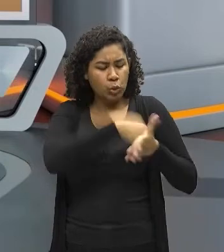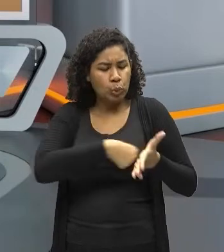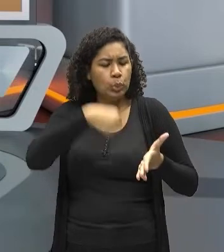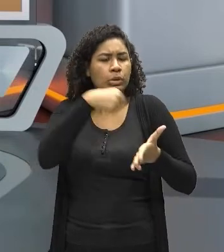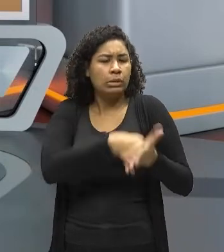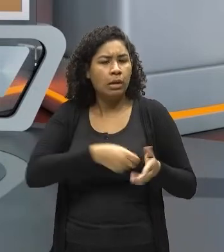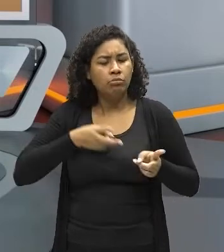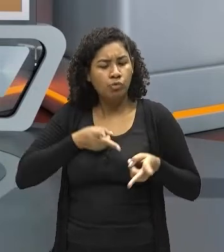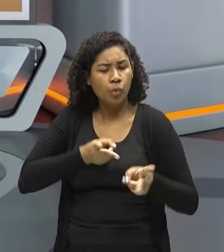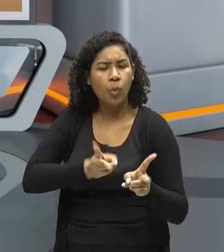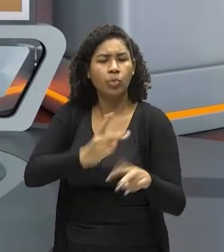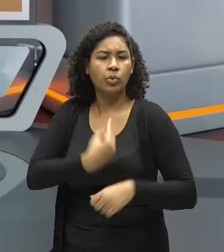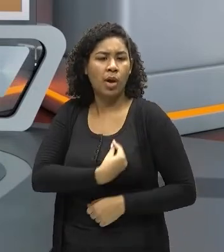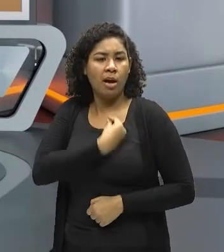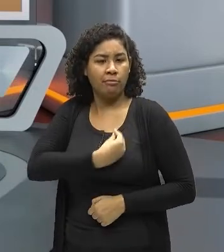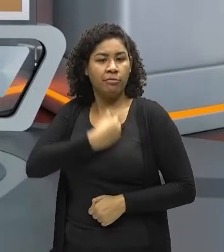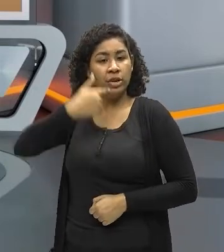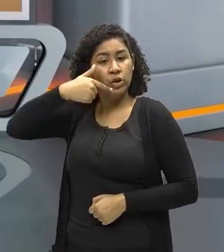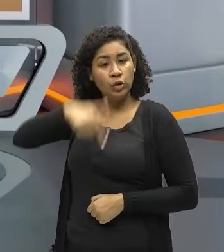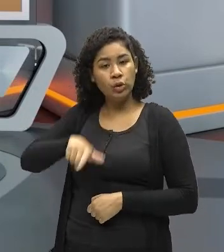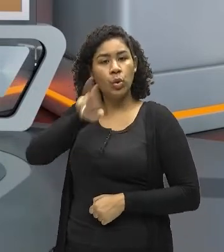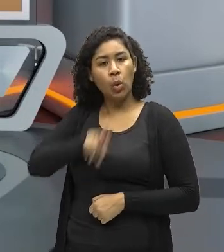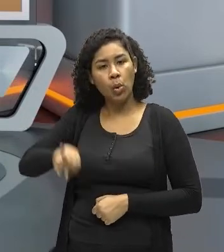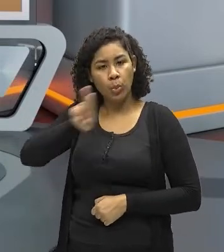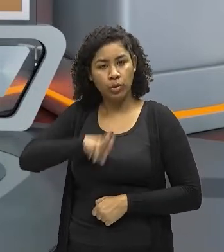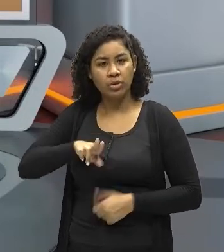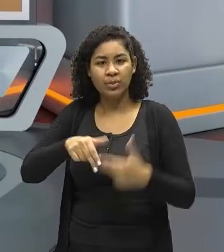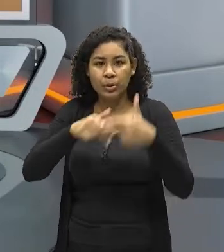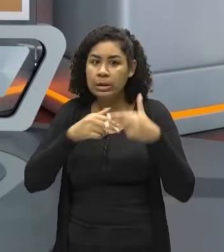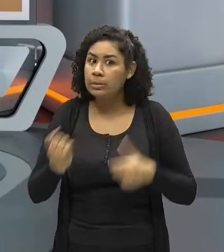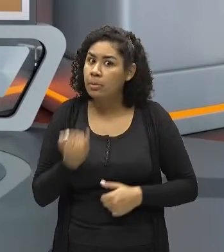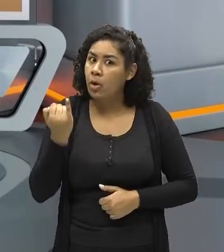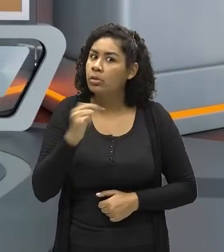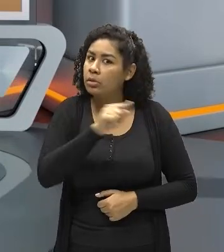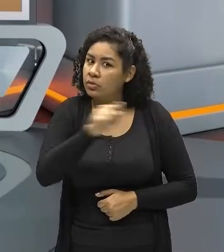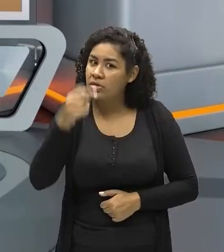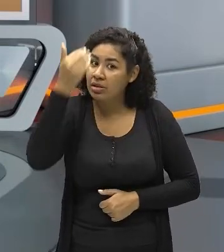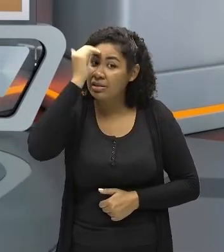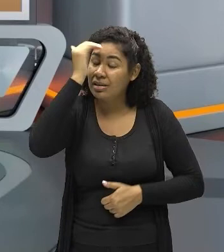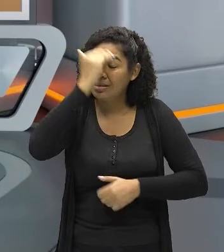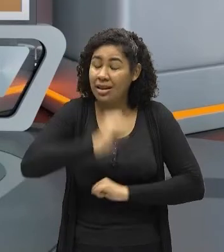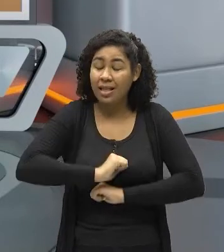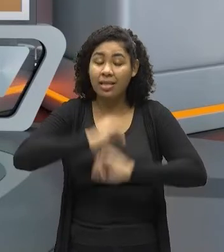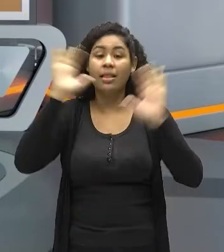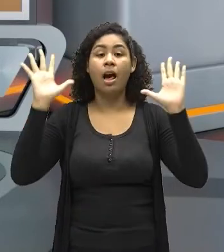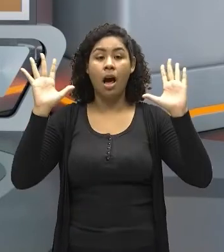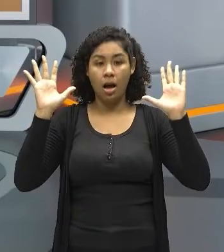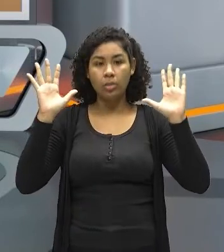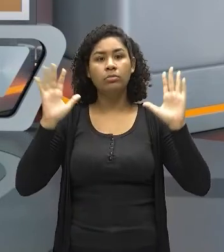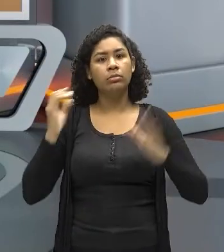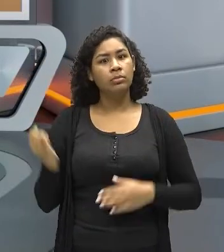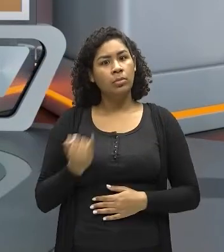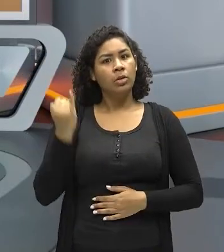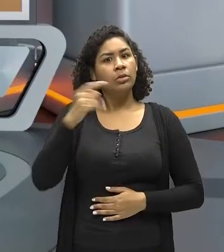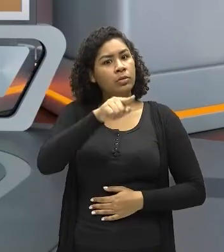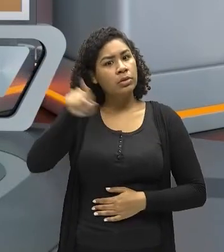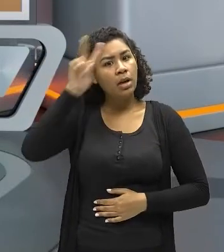isso que é importante que vocês saibam disso. É importante que vocês lembrem desse